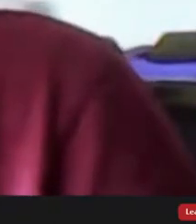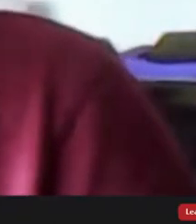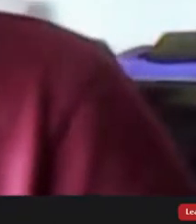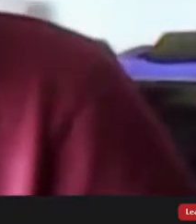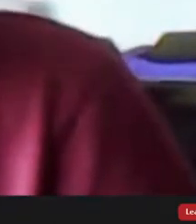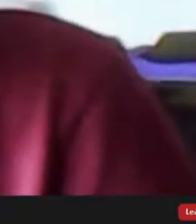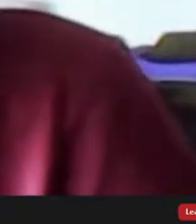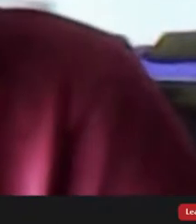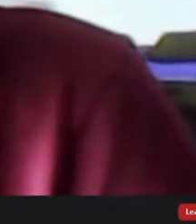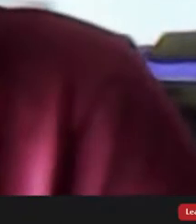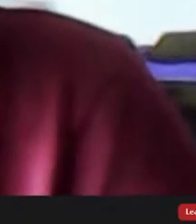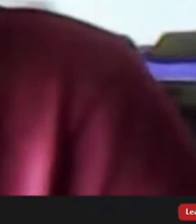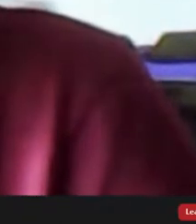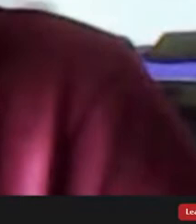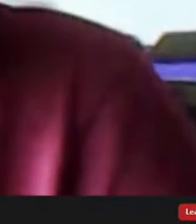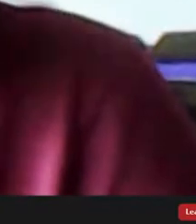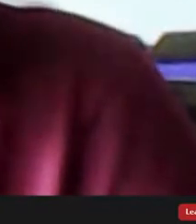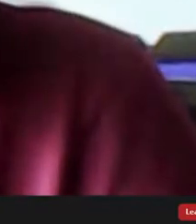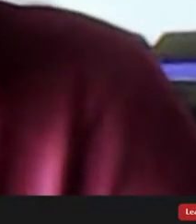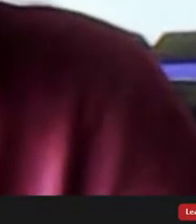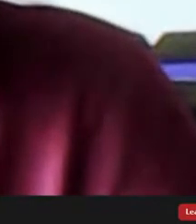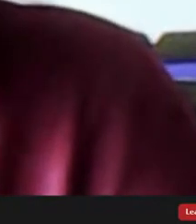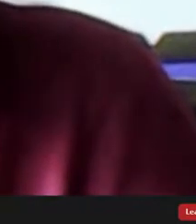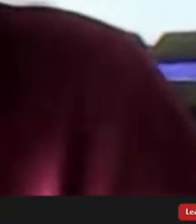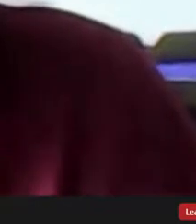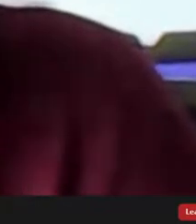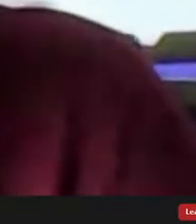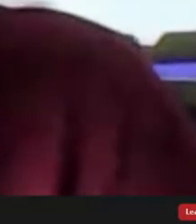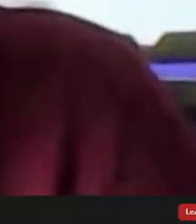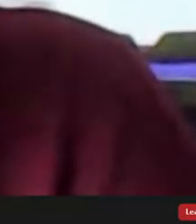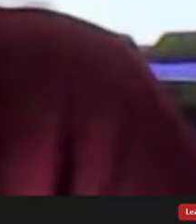como é que foram esses pontos, né, que não estão previstos na